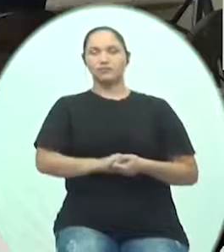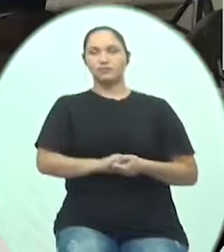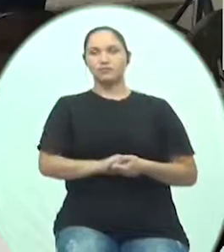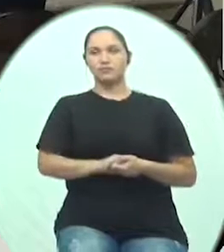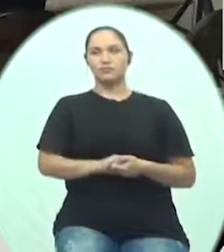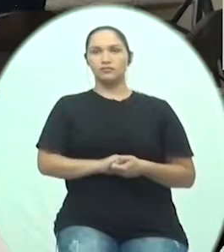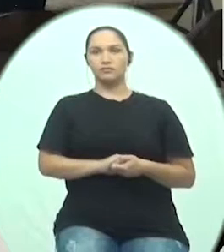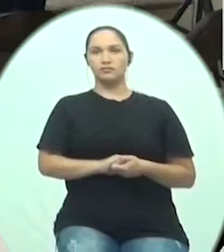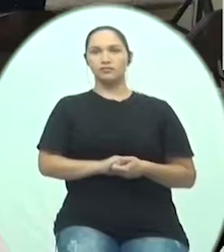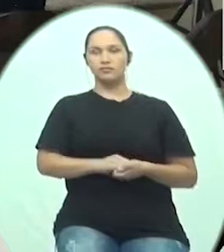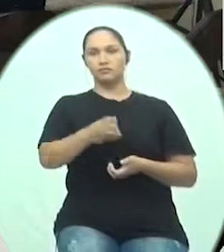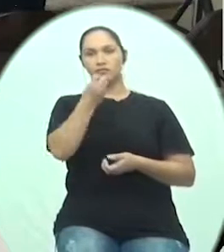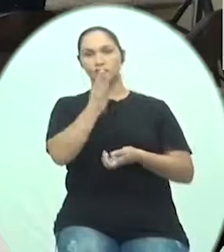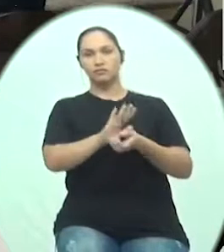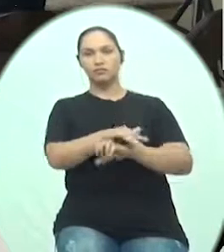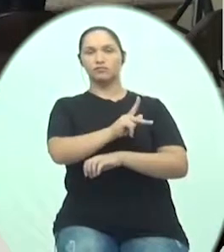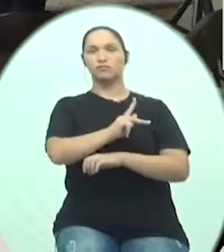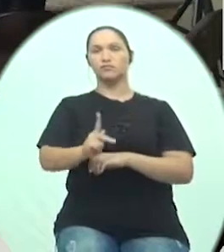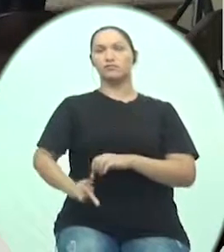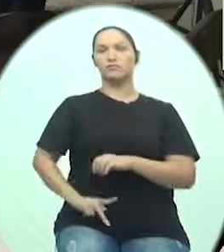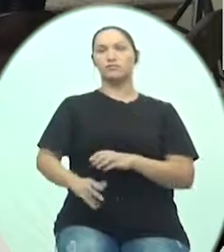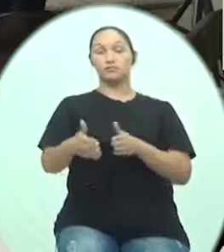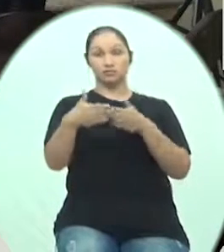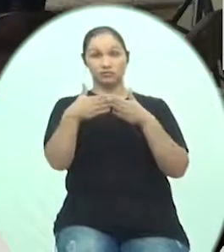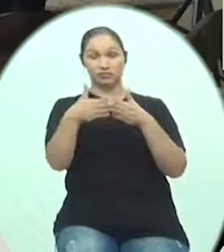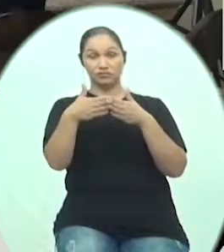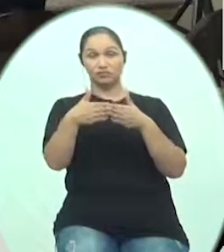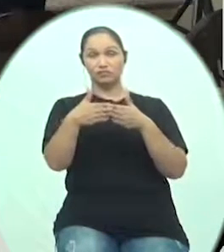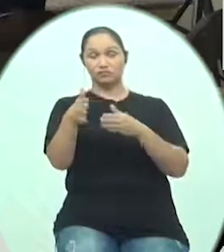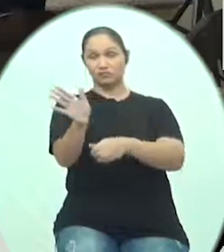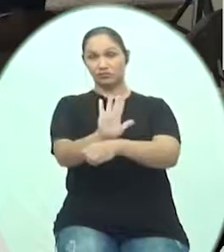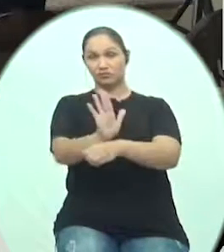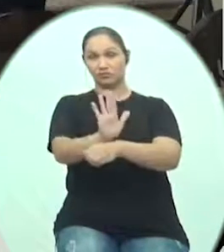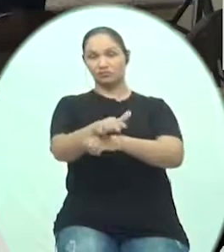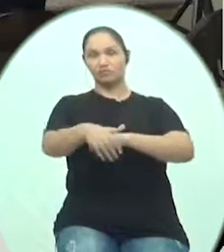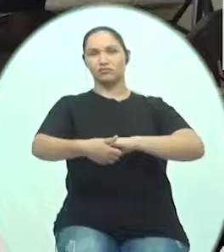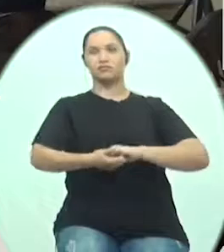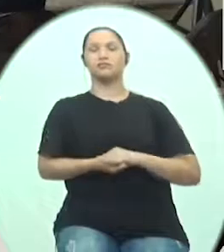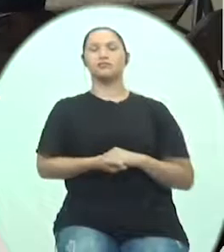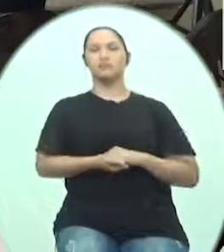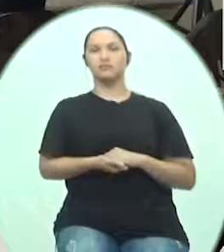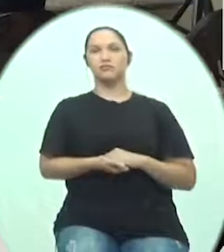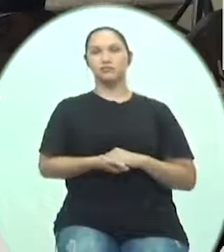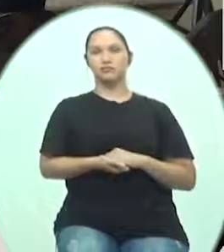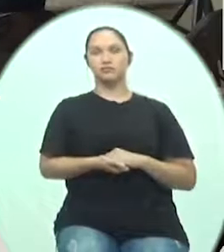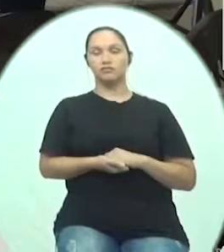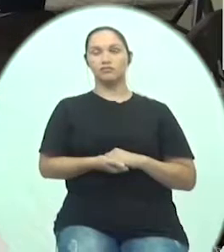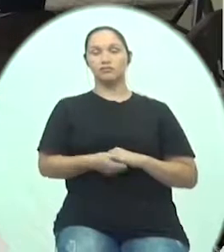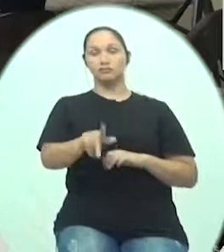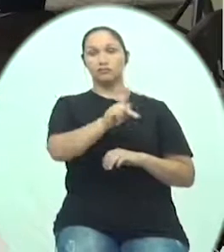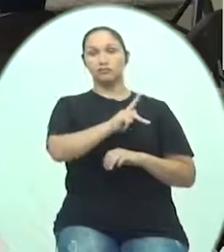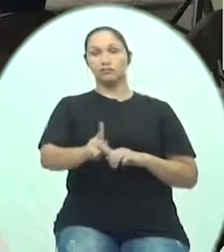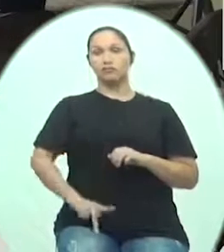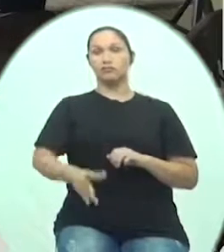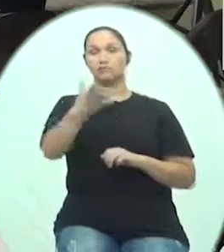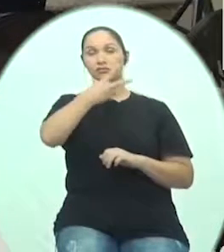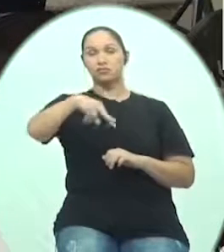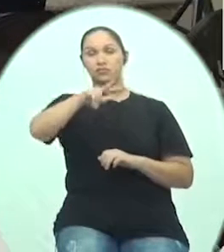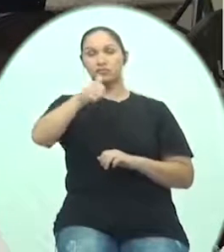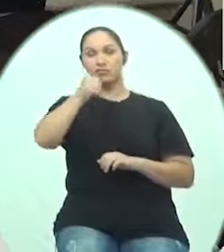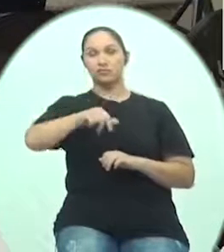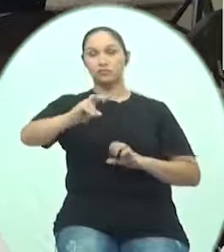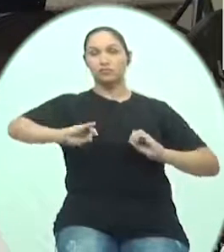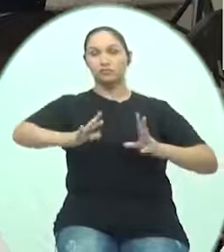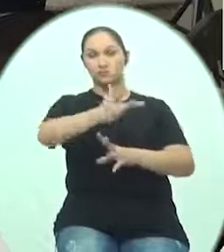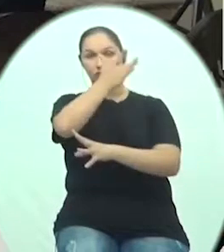minutos senhor presidente por favor põe ali o um videozinho feito Bom Senhor Presidente vereadores vereadoras por